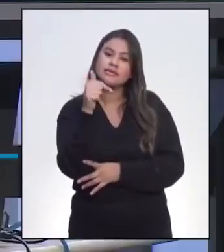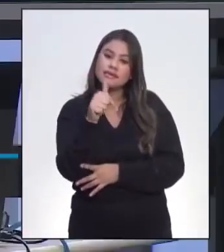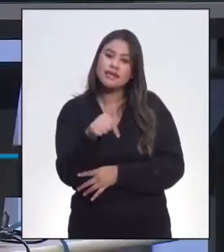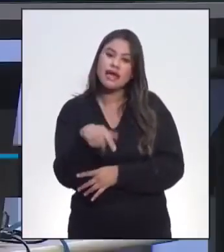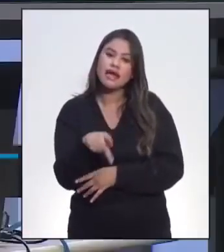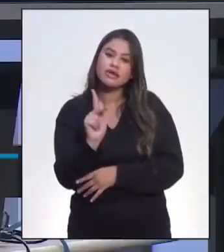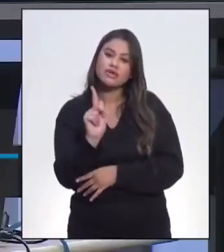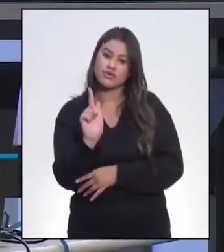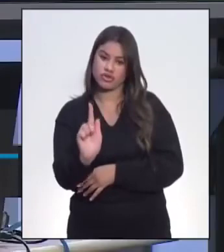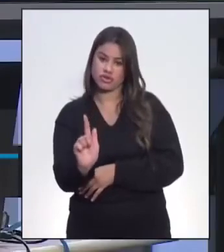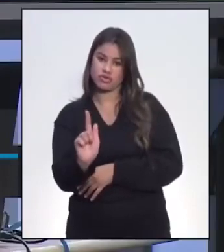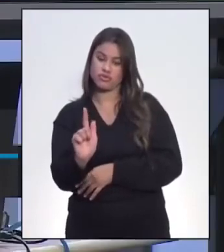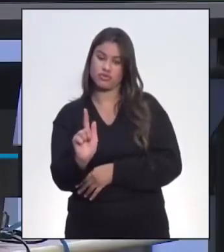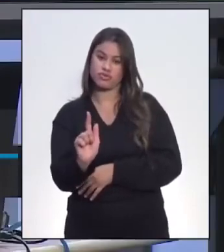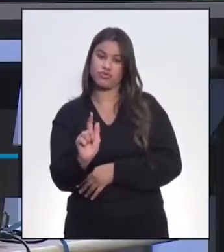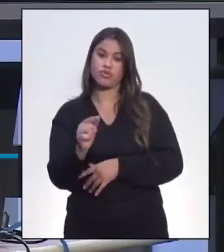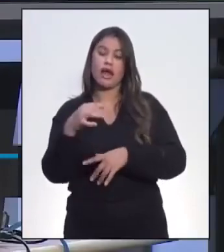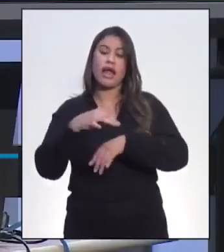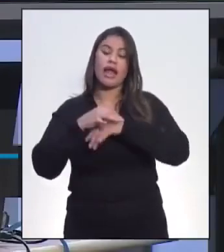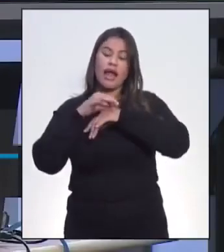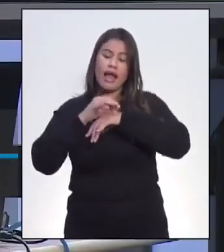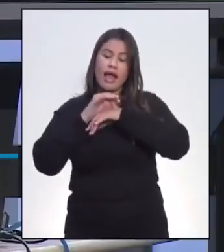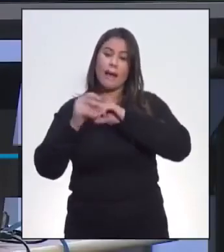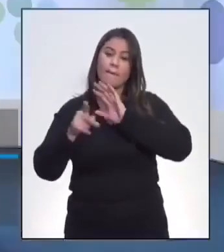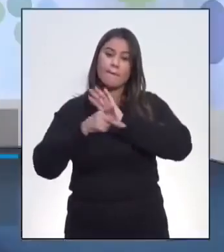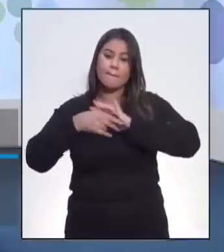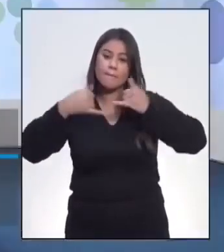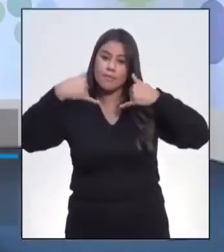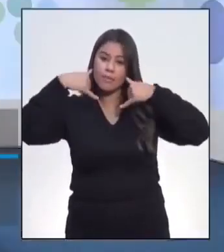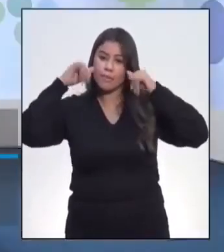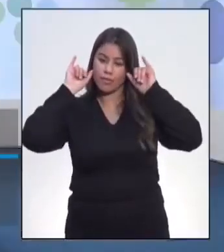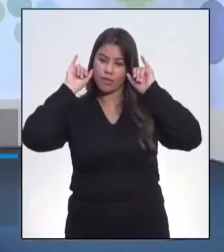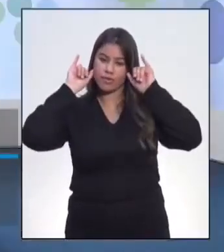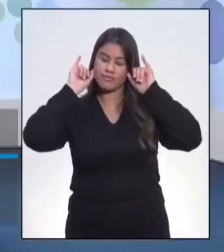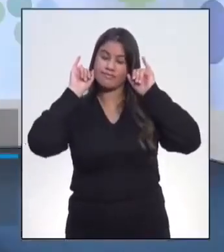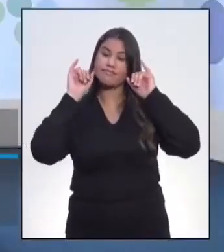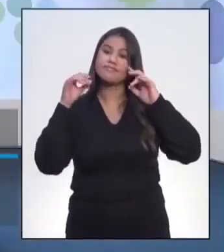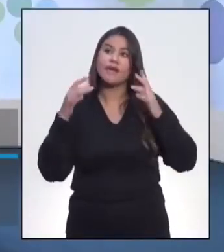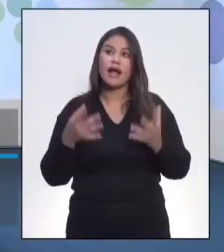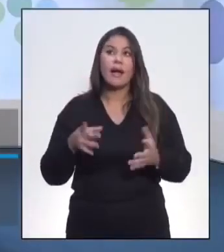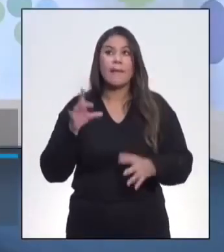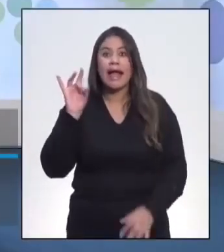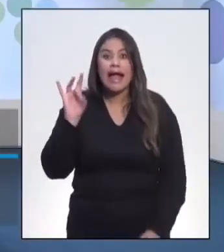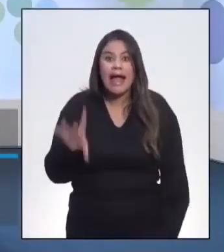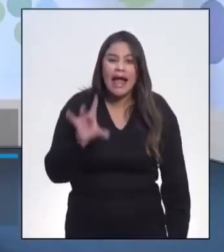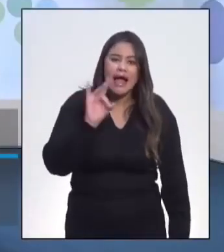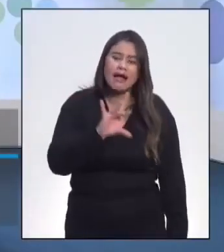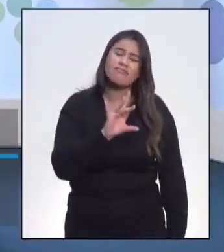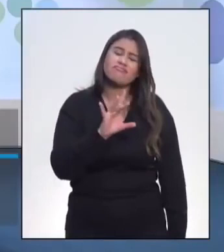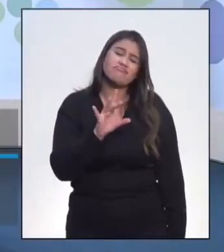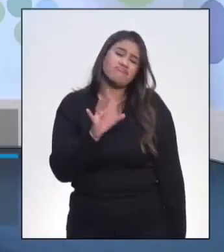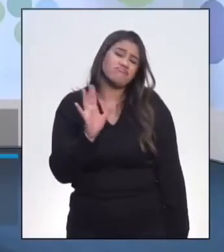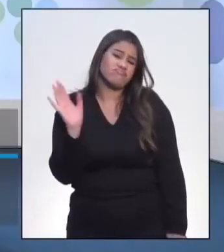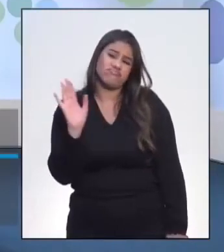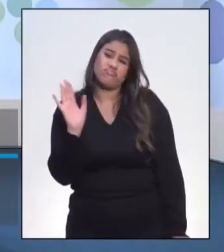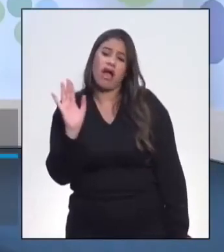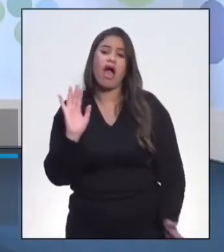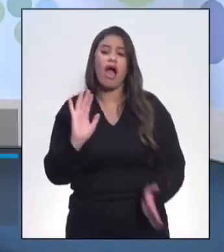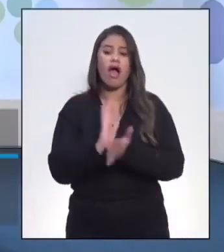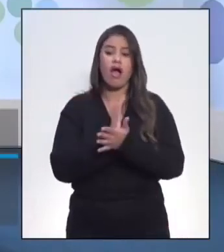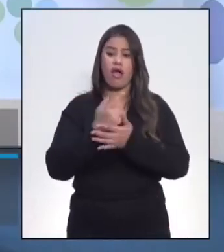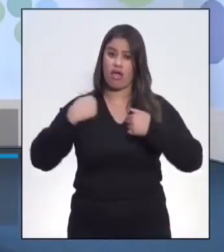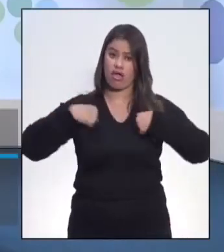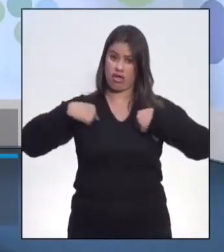inteiro, cada um de nós, por exemplo, eu sou um consumidor muito fraco de carne, por exemplo. Mas sei que tem gente que